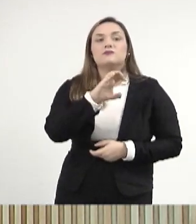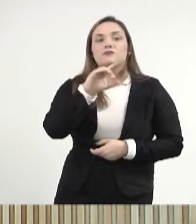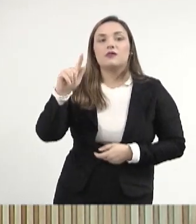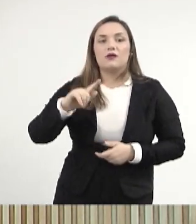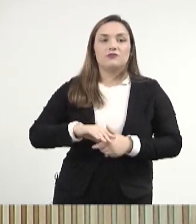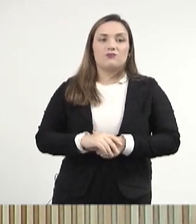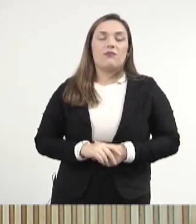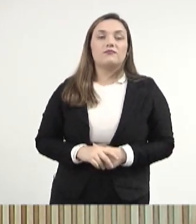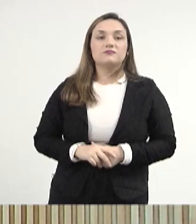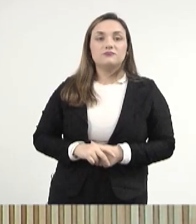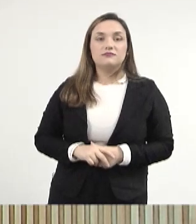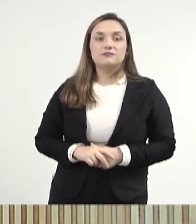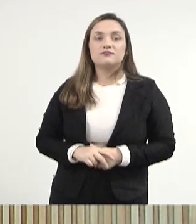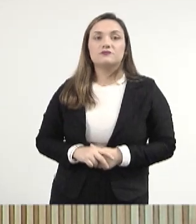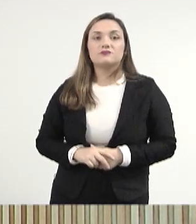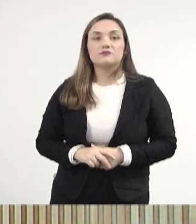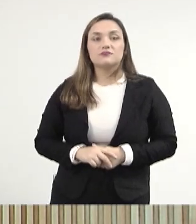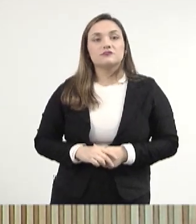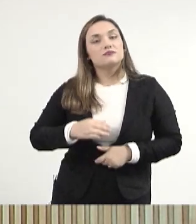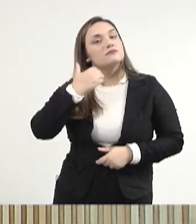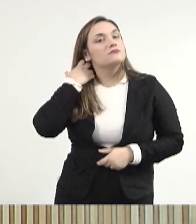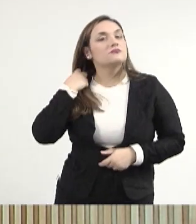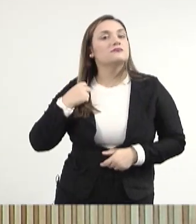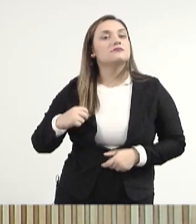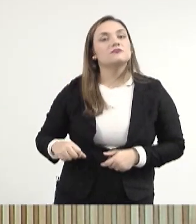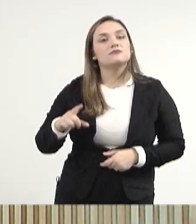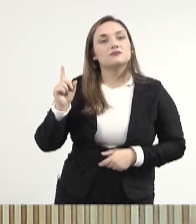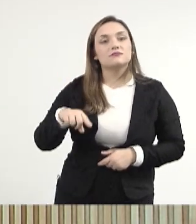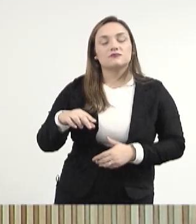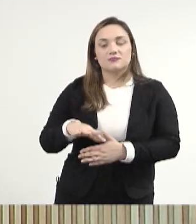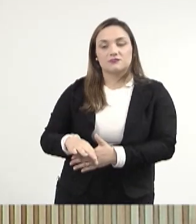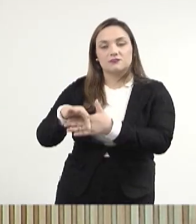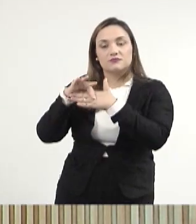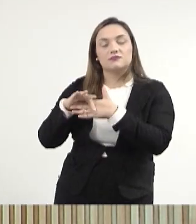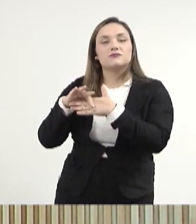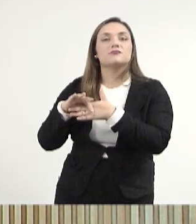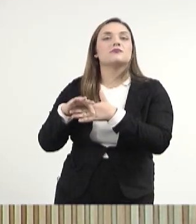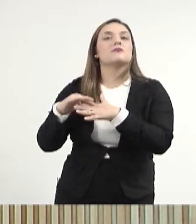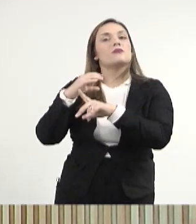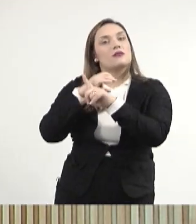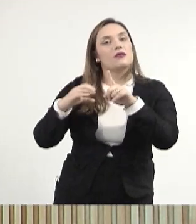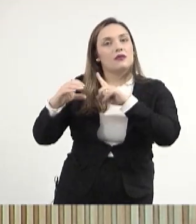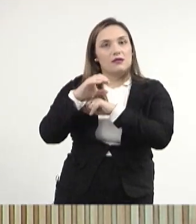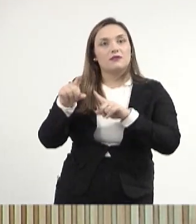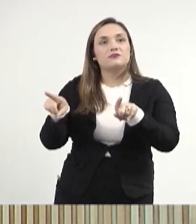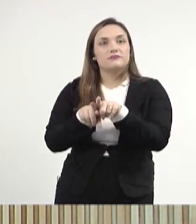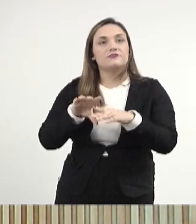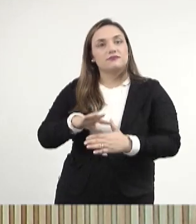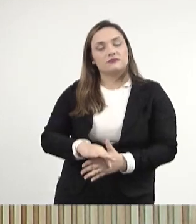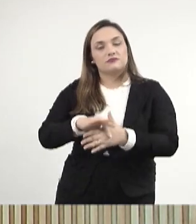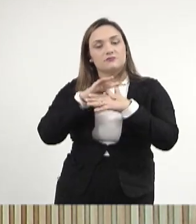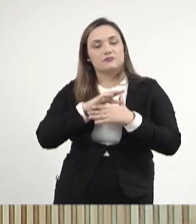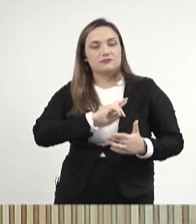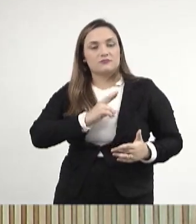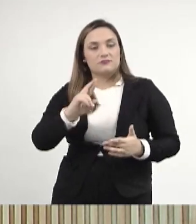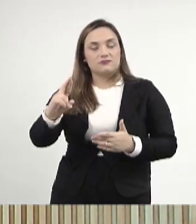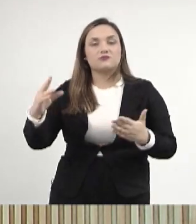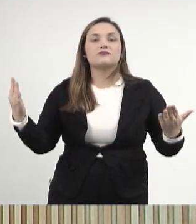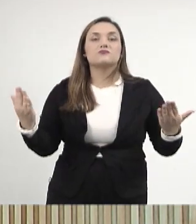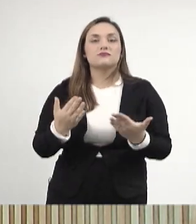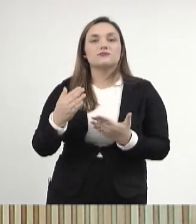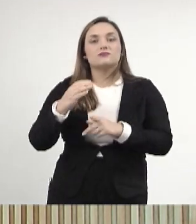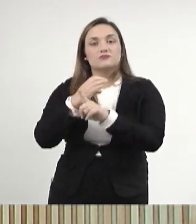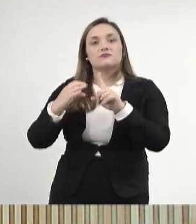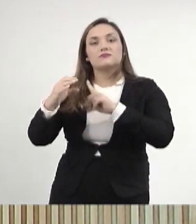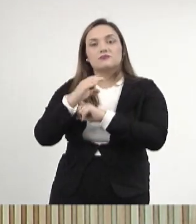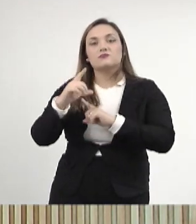Grande. Foi uma líder da sua comunidade, também uma líder religiosa, tanto que hoje a